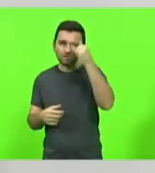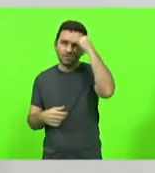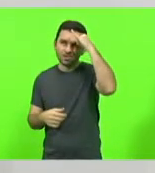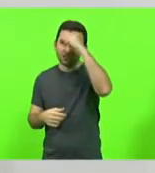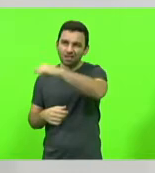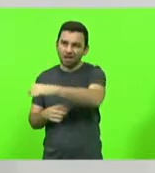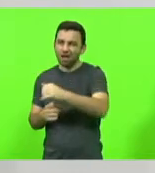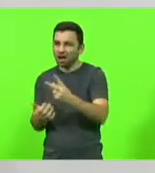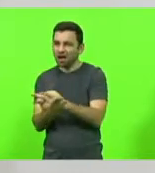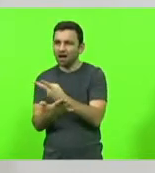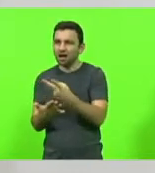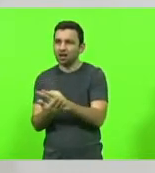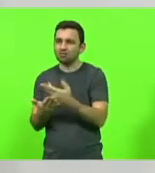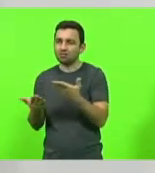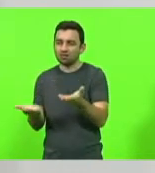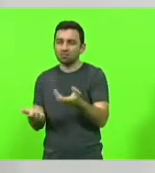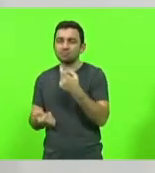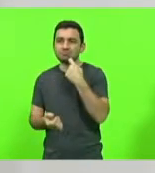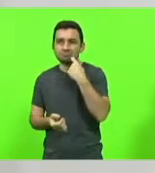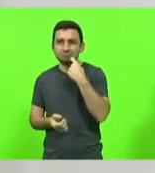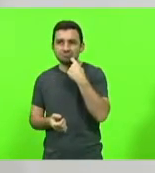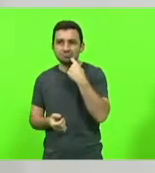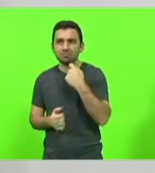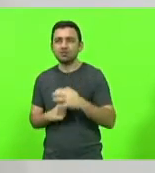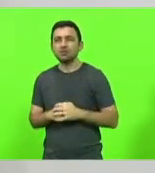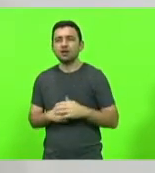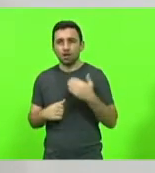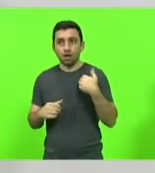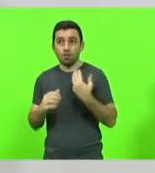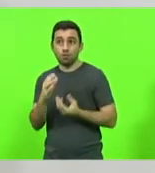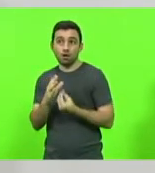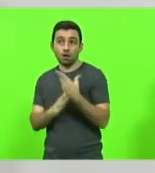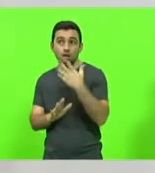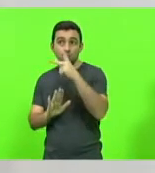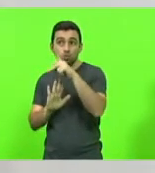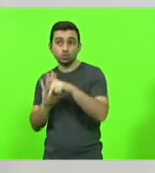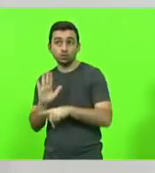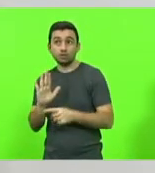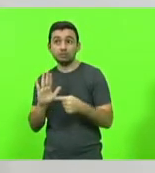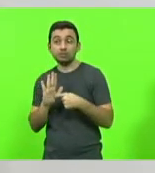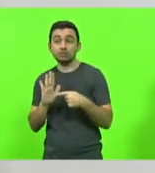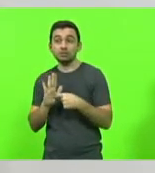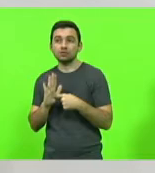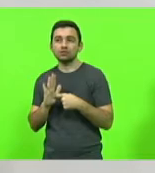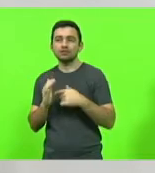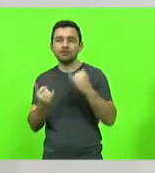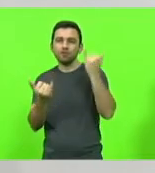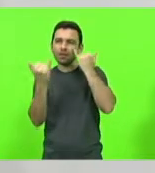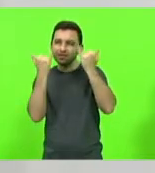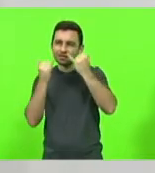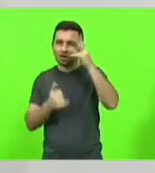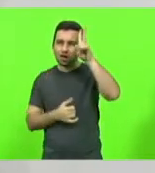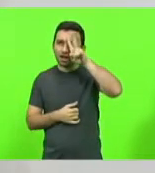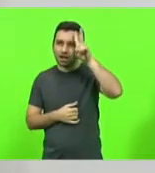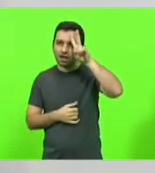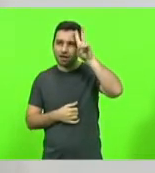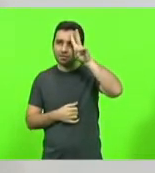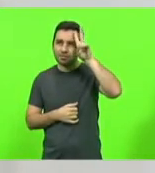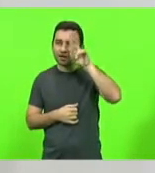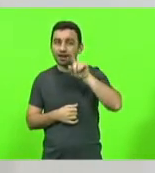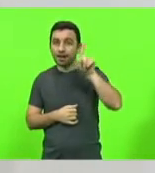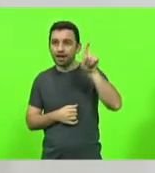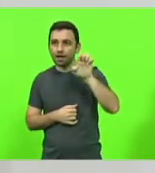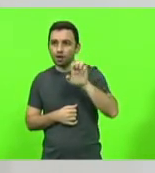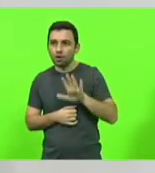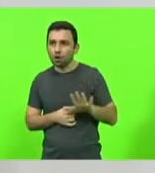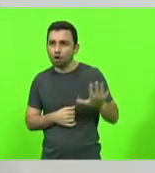Quando eu criei esse projeto, foi baseado numa informação, talvez vocês recordem, lá na Europa, que